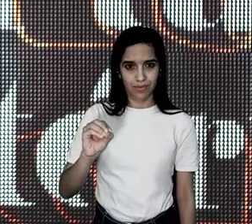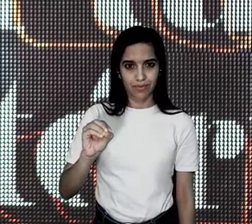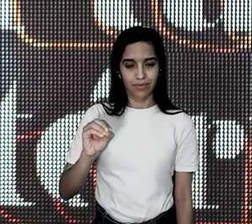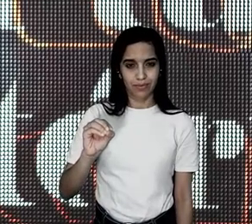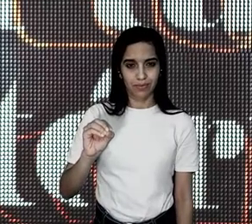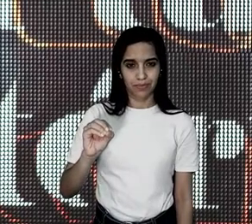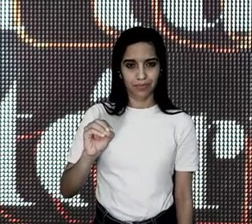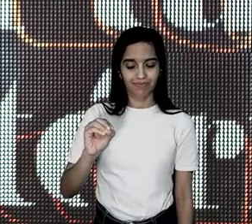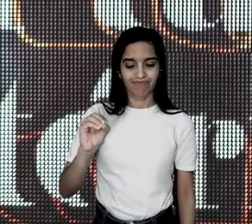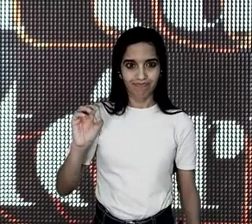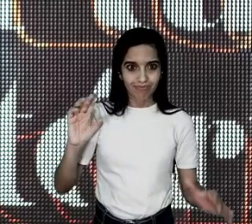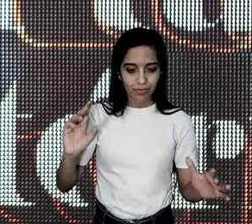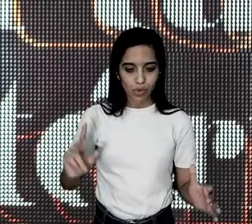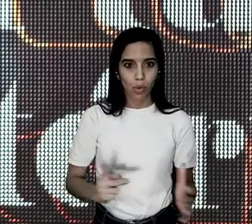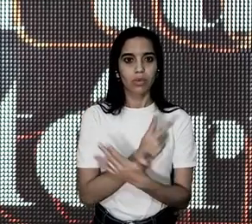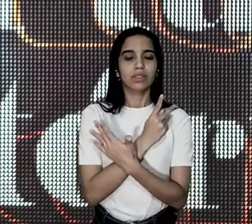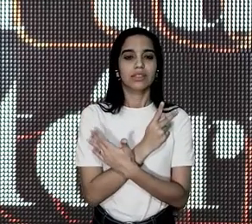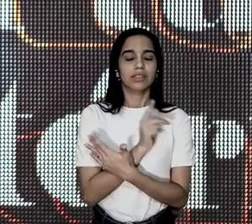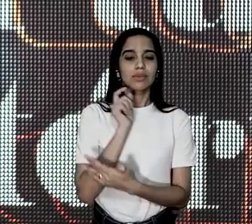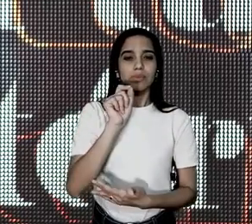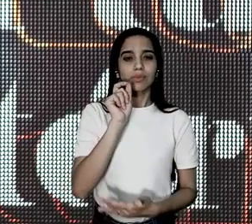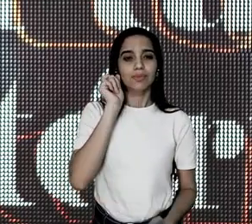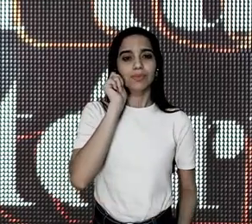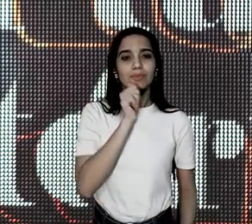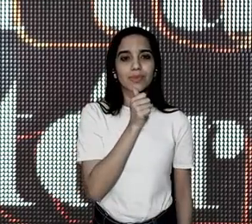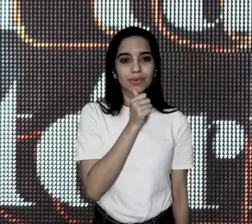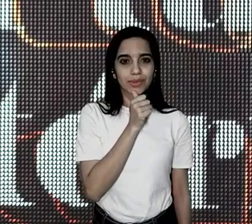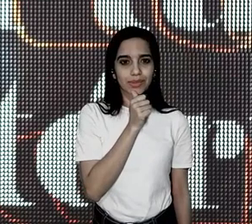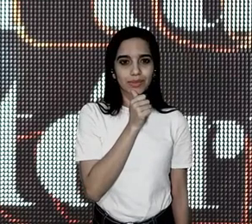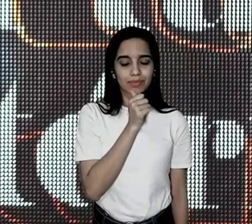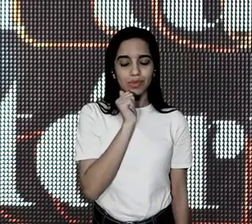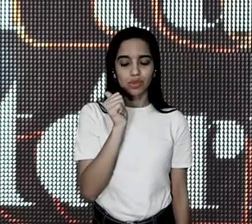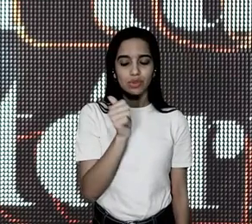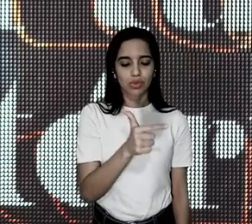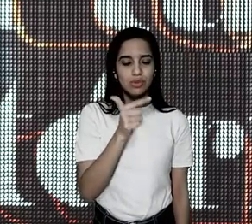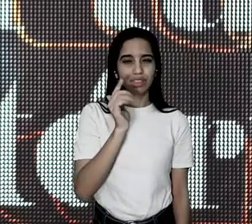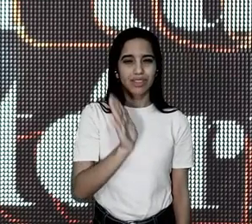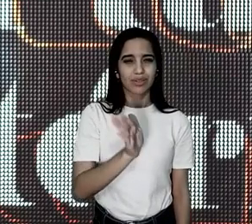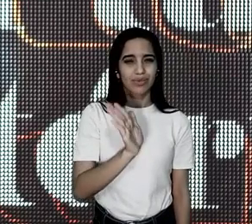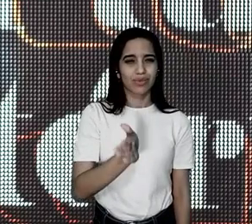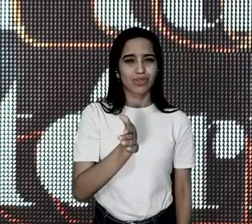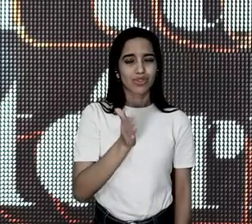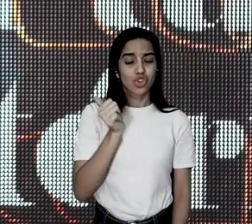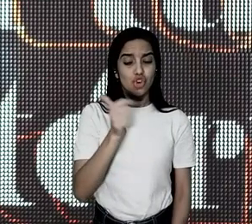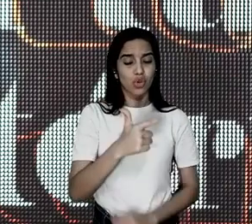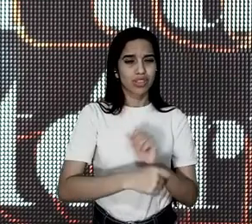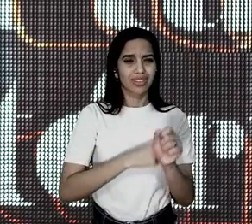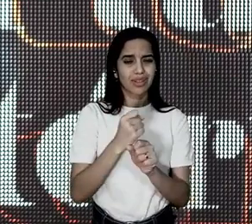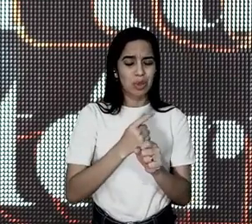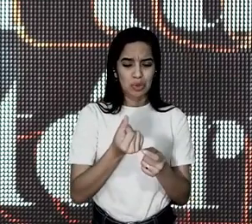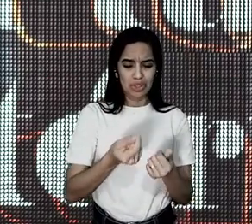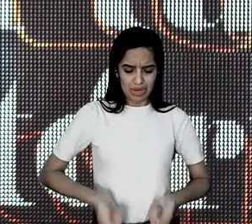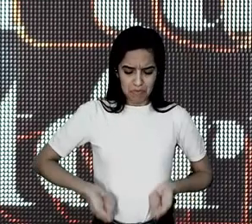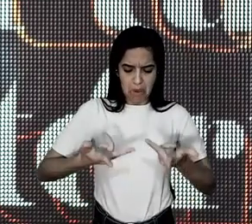de Jairo, houve esse momento onde aquela mulher, que há 12 anos havia gastado todo o seu dinheiro com médicos,